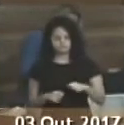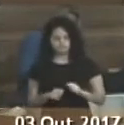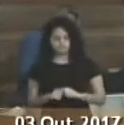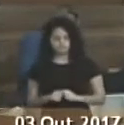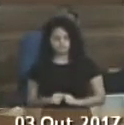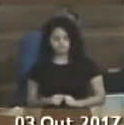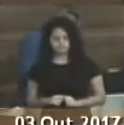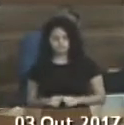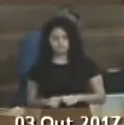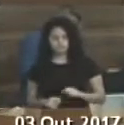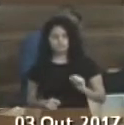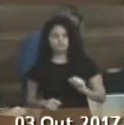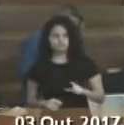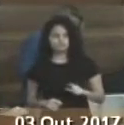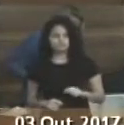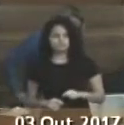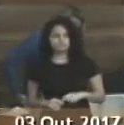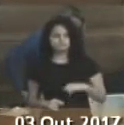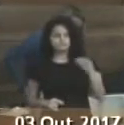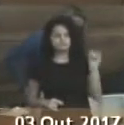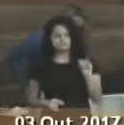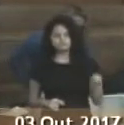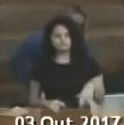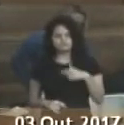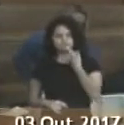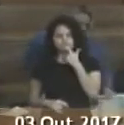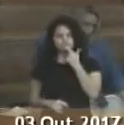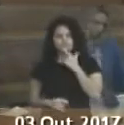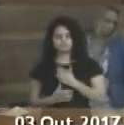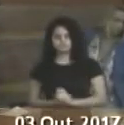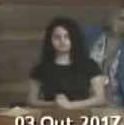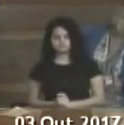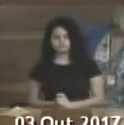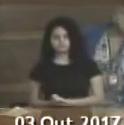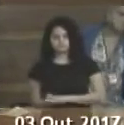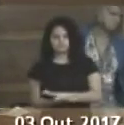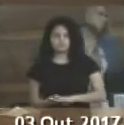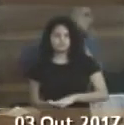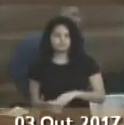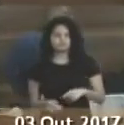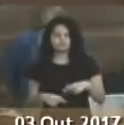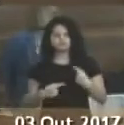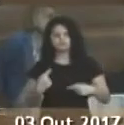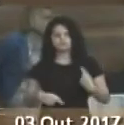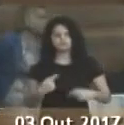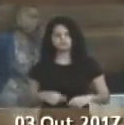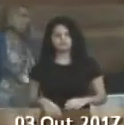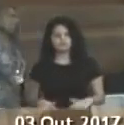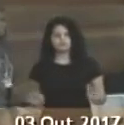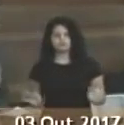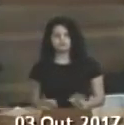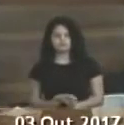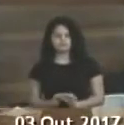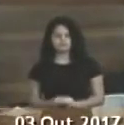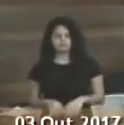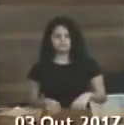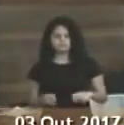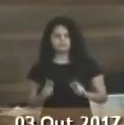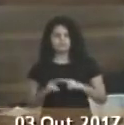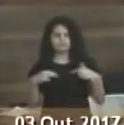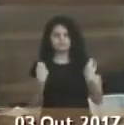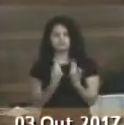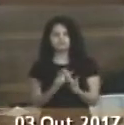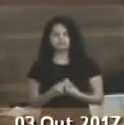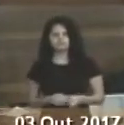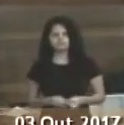vereador Zé Augusto e Jedai. Nada mais havendo a tratar, o senhor presidente deu por encerrada a presente sessão, designando a próxima